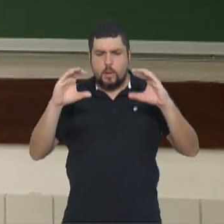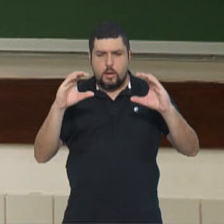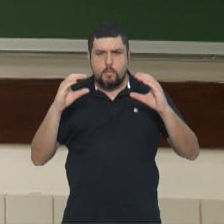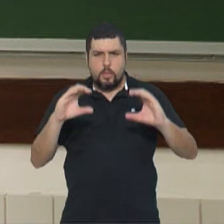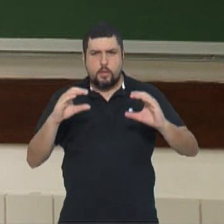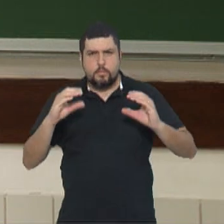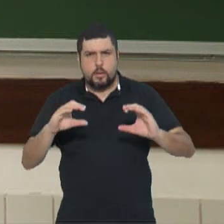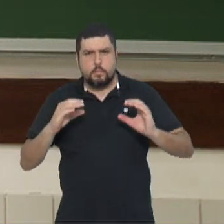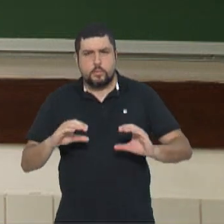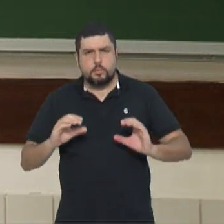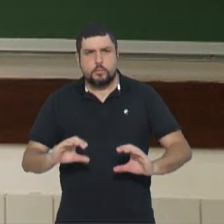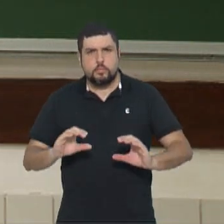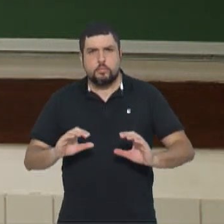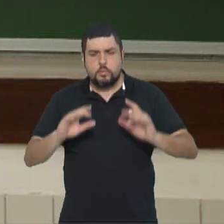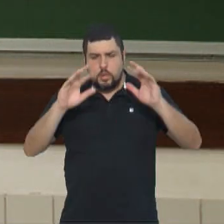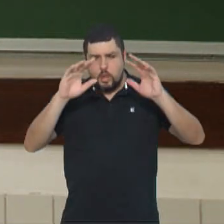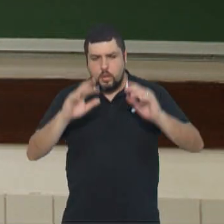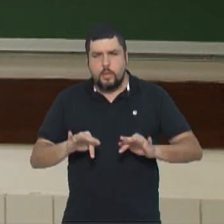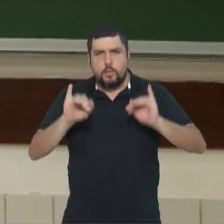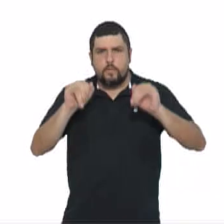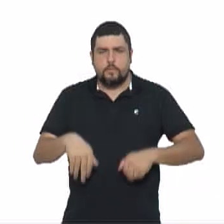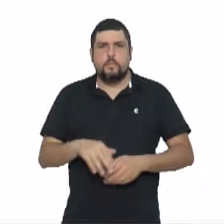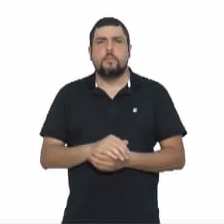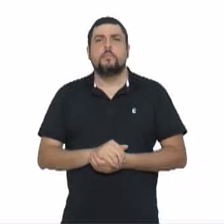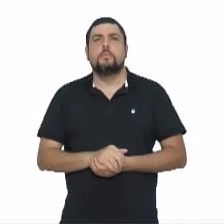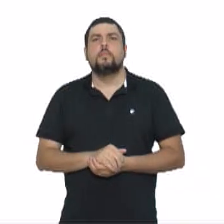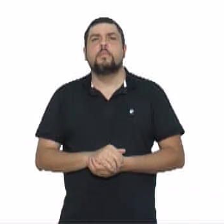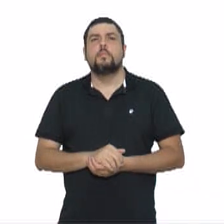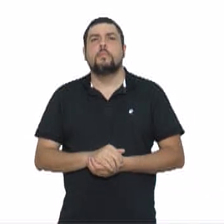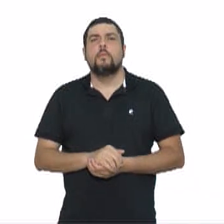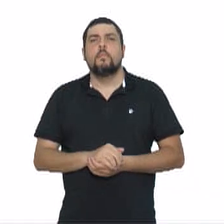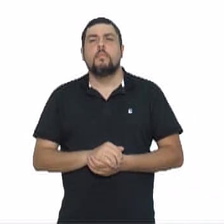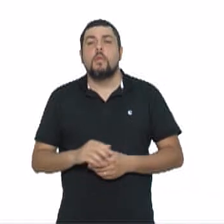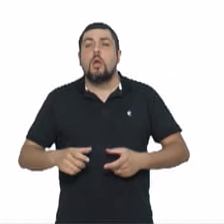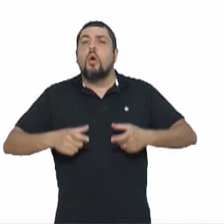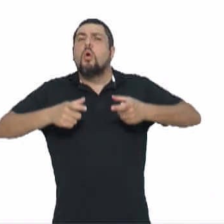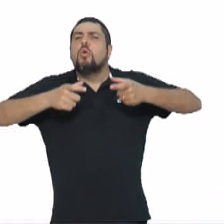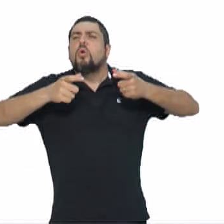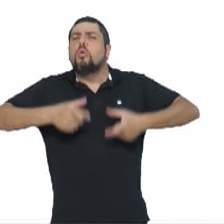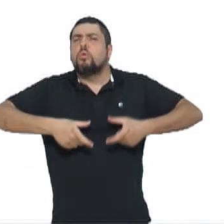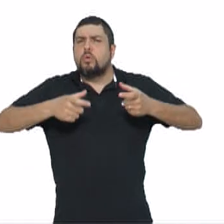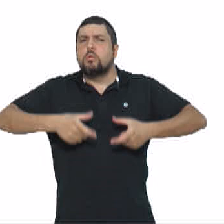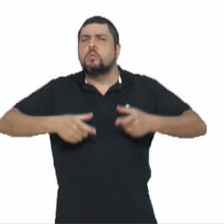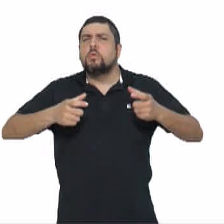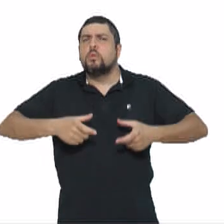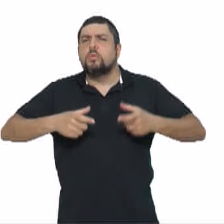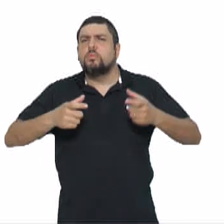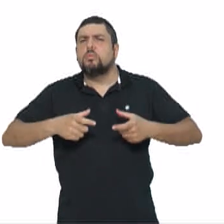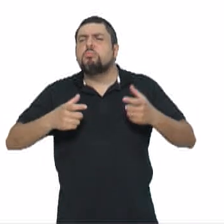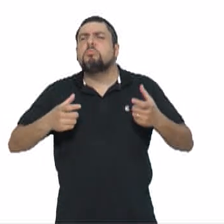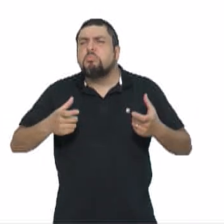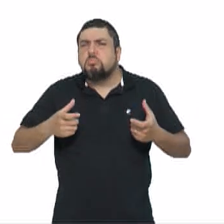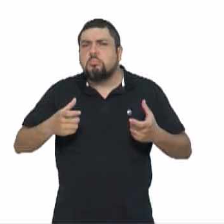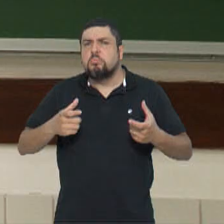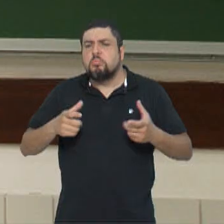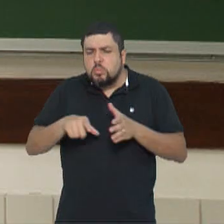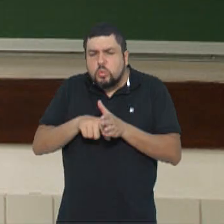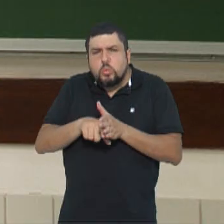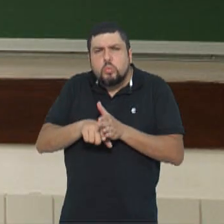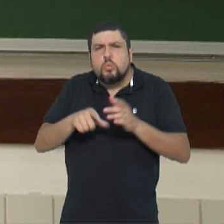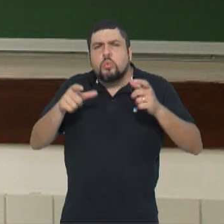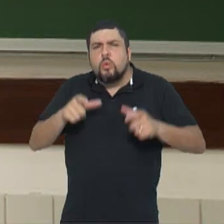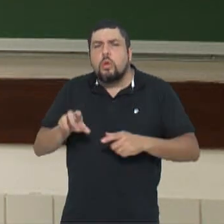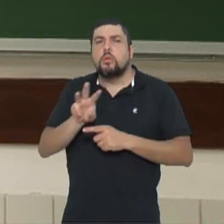vocês cinco parágrafos aí. Onde que é que ela circula? No site da revista. Eu tirei do site da